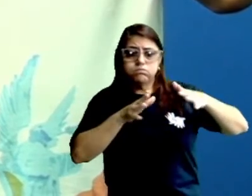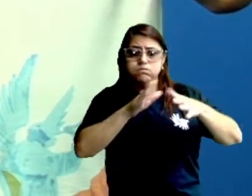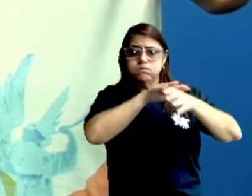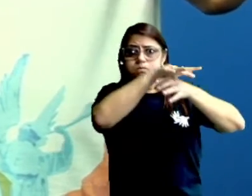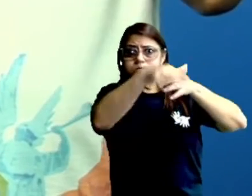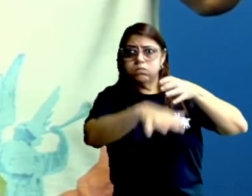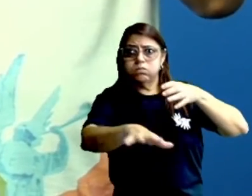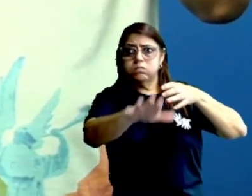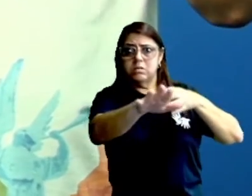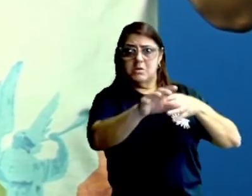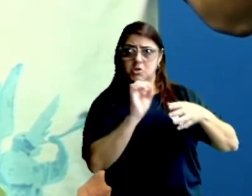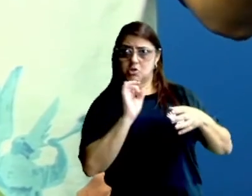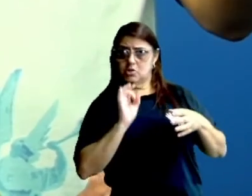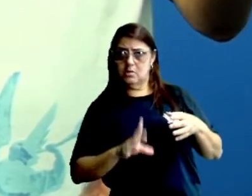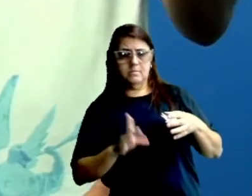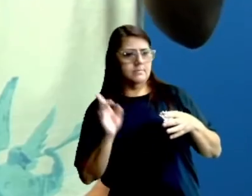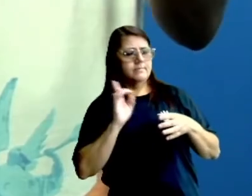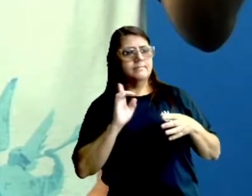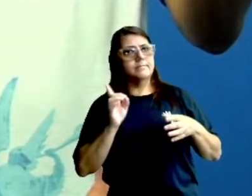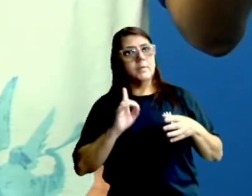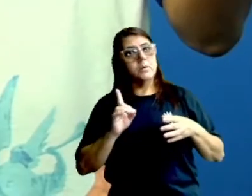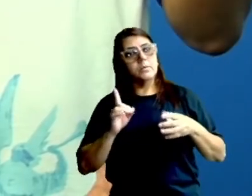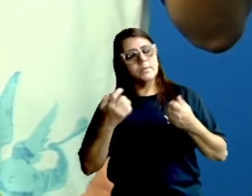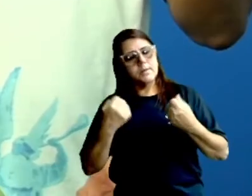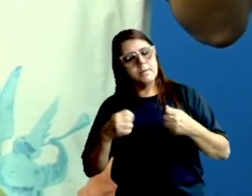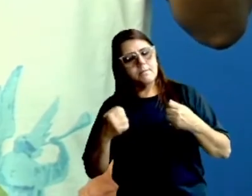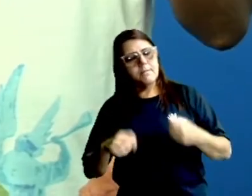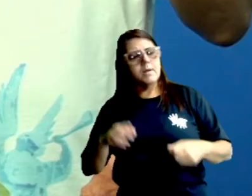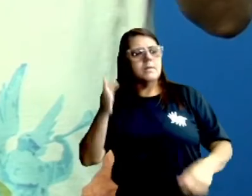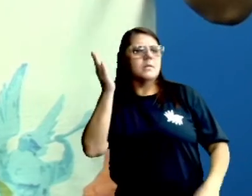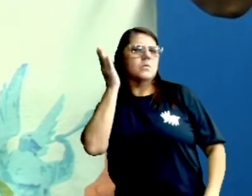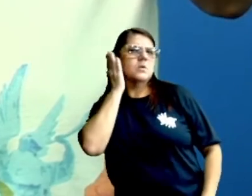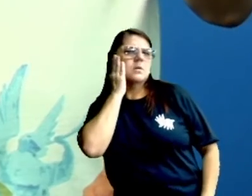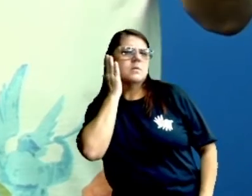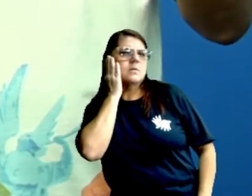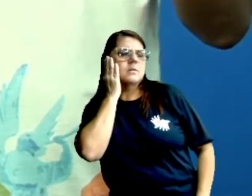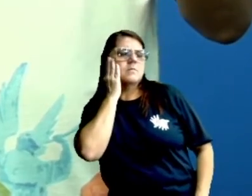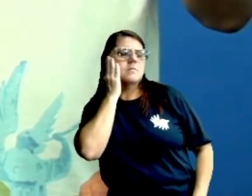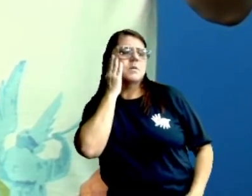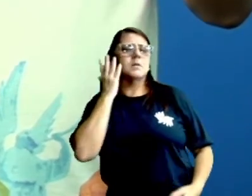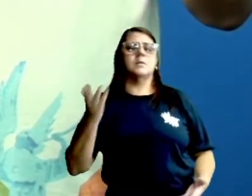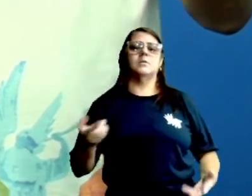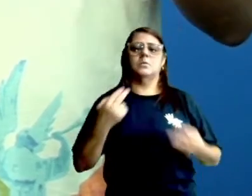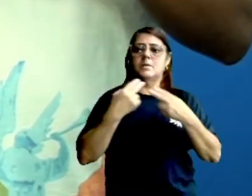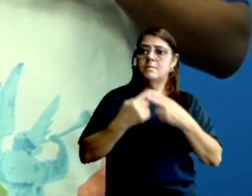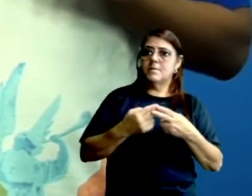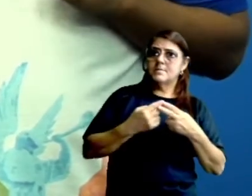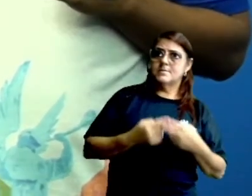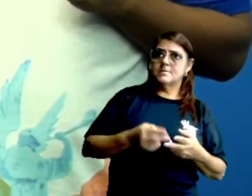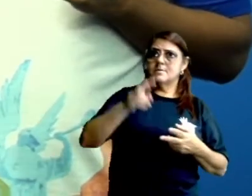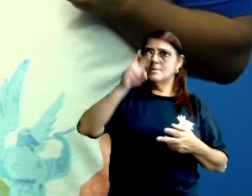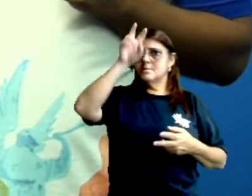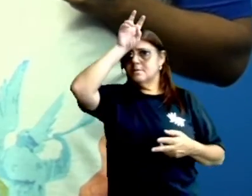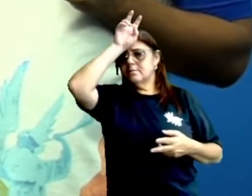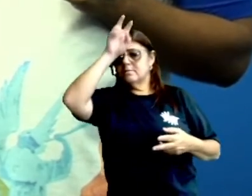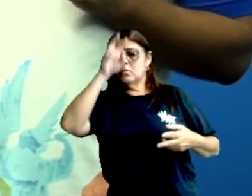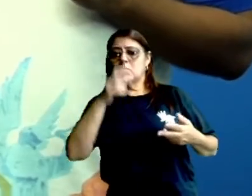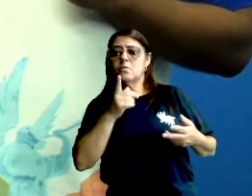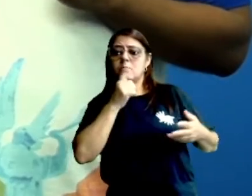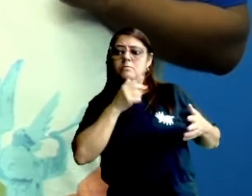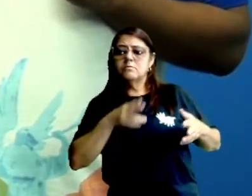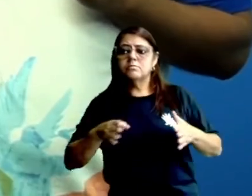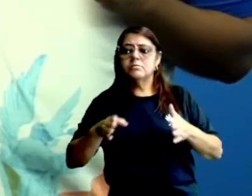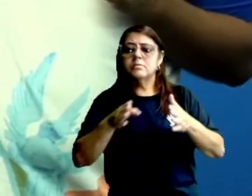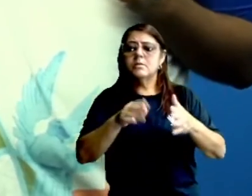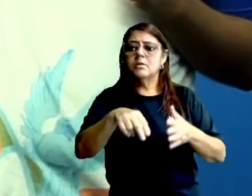né da da compreensão dos egípcios na variação desse ciclo do rio quando eles começaram a